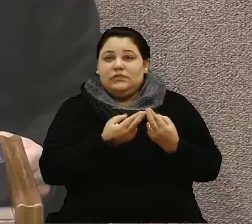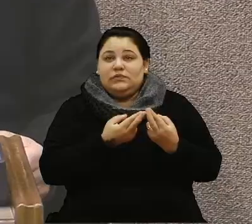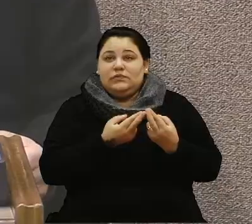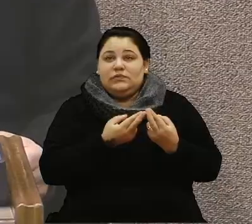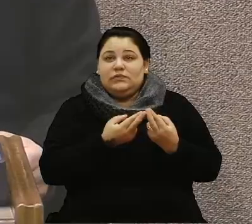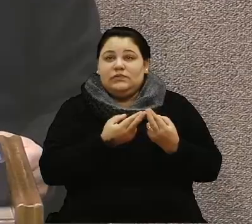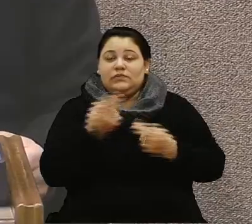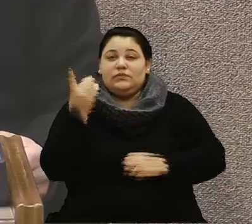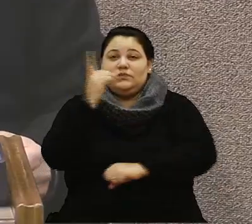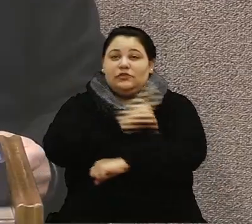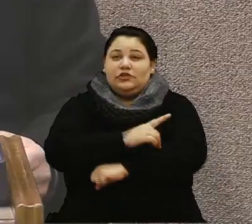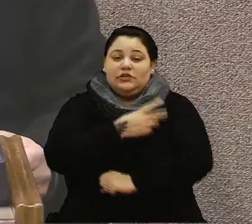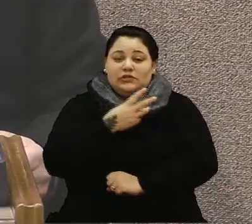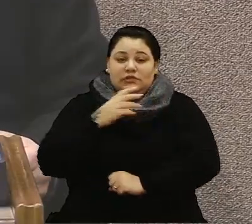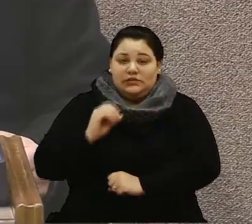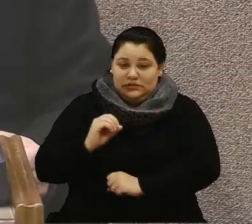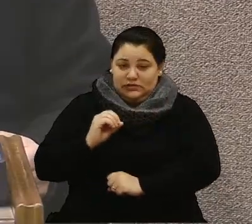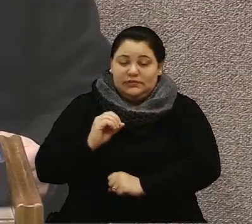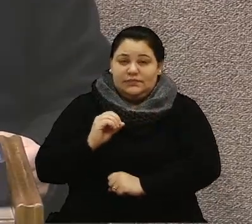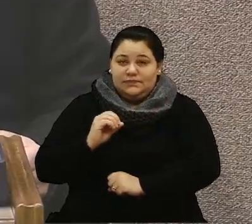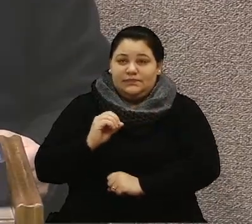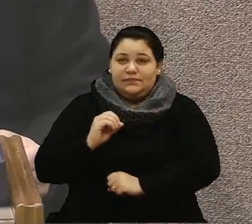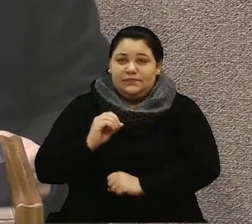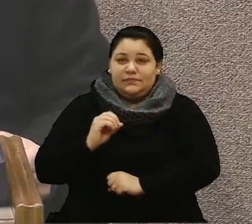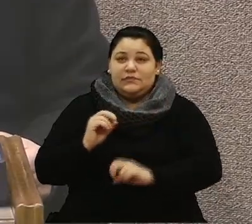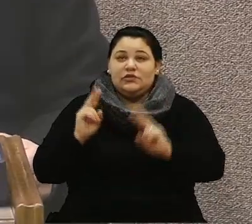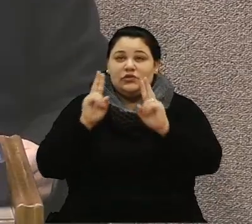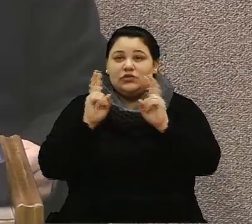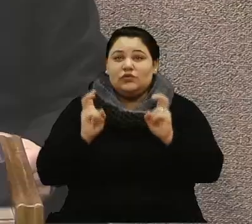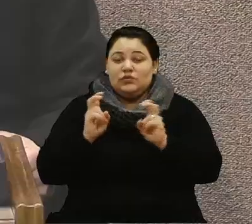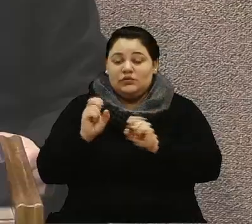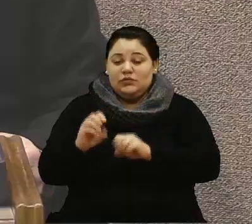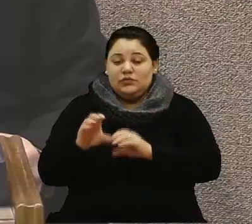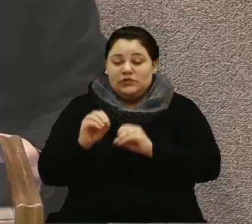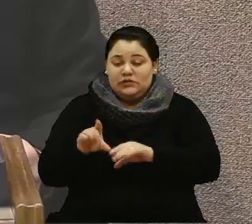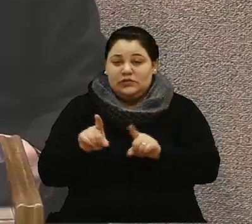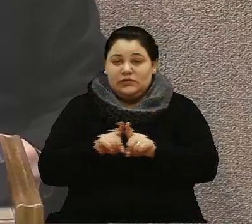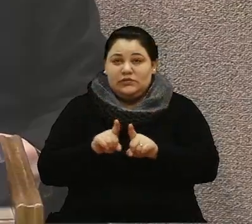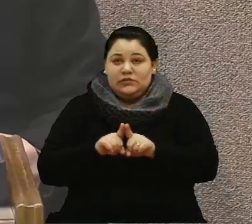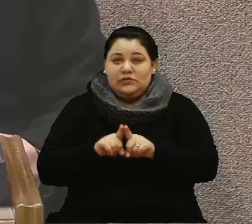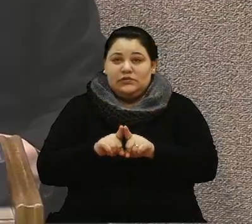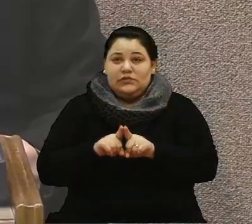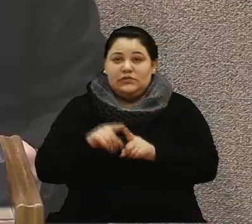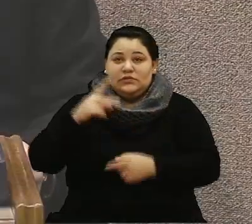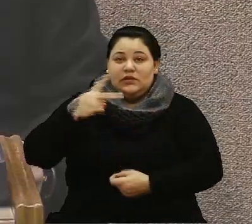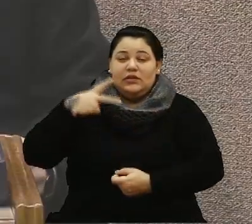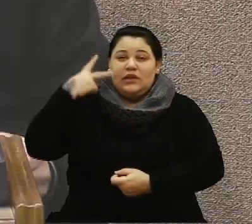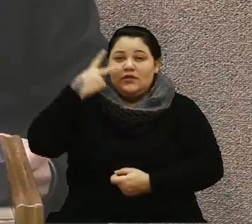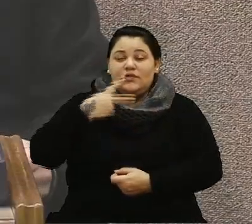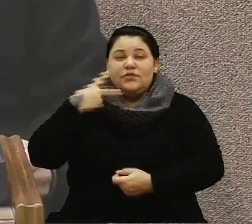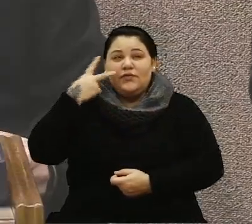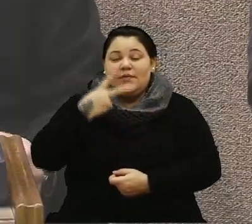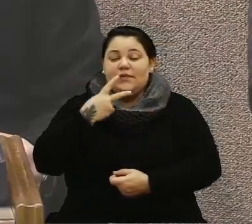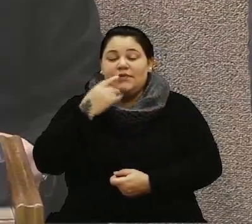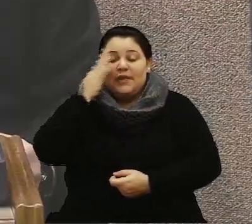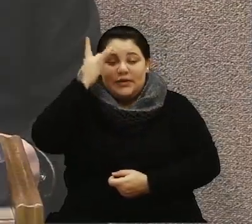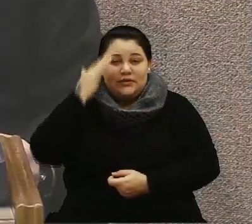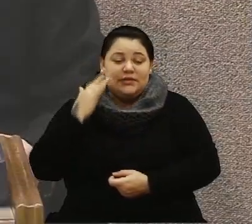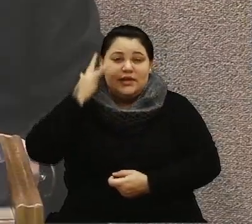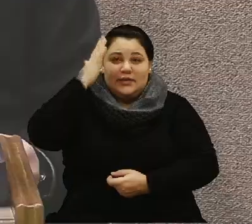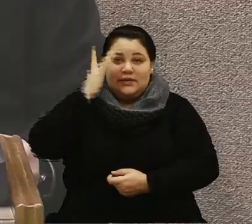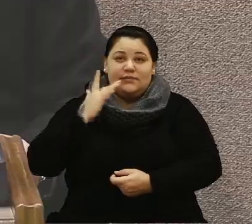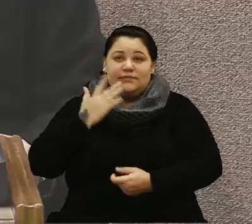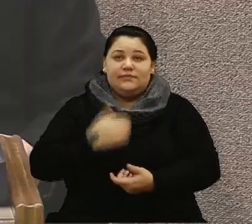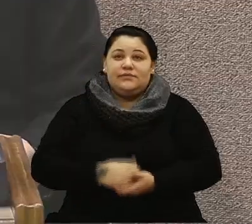do dia 30, que foi sobre a educação, vereadora Daiane. E só para dizer que o